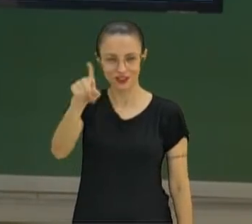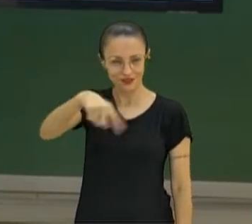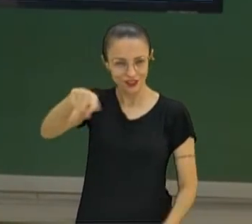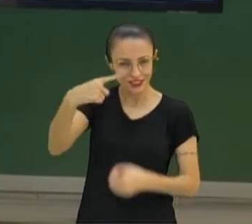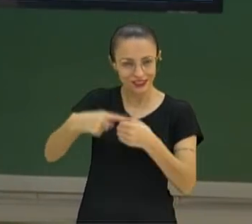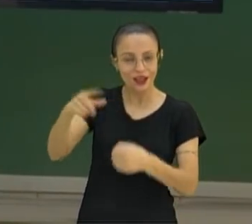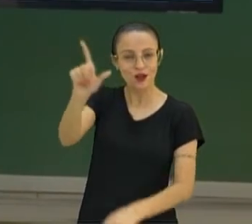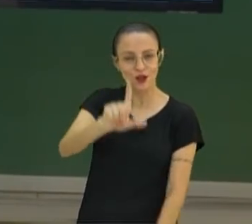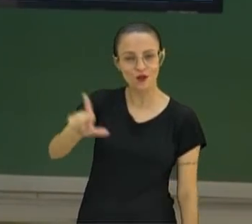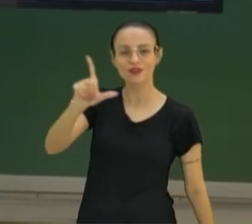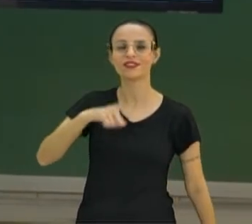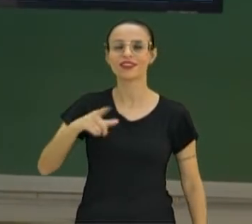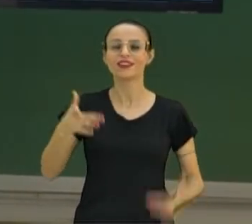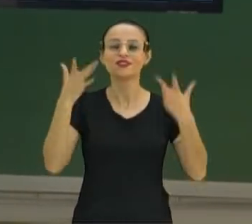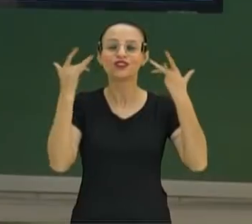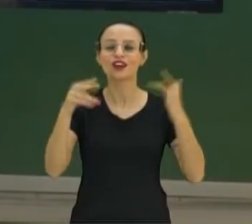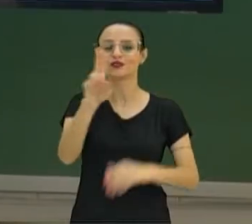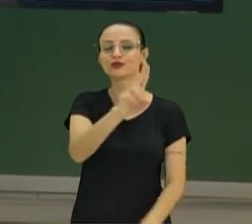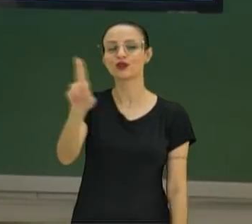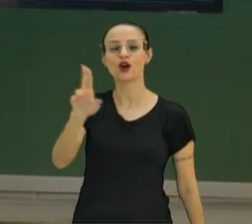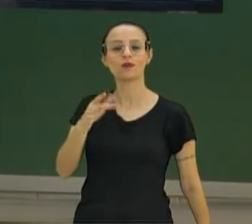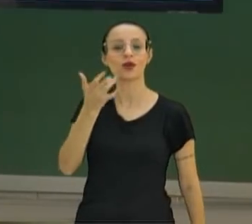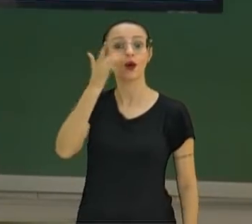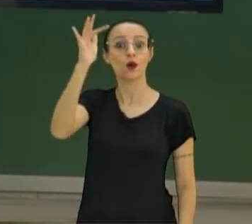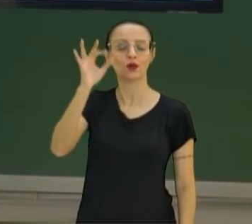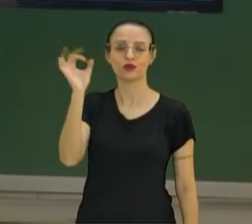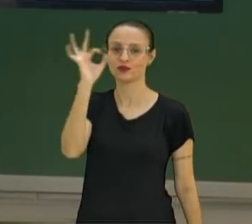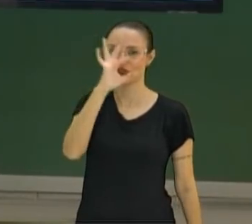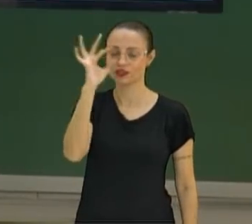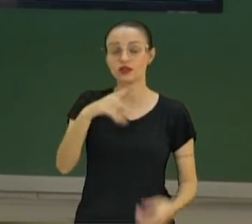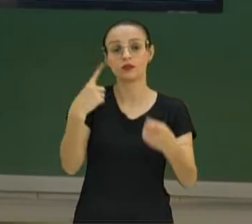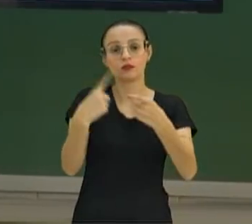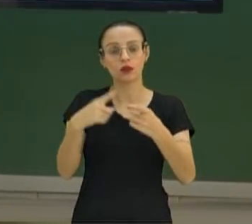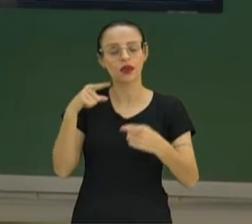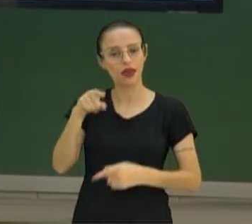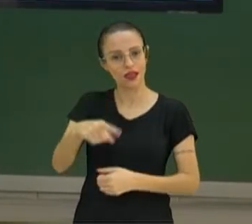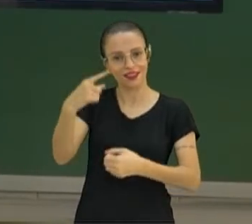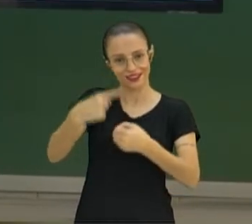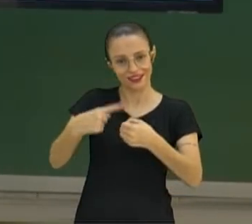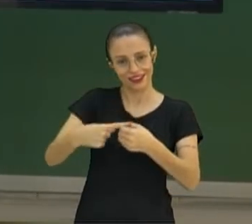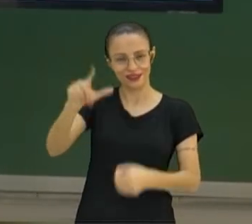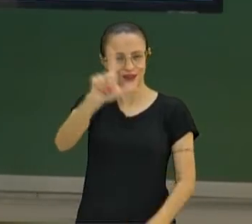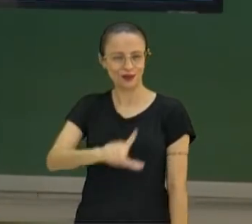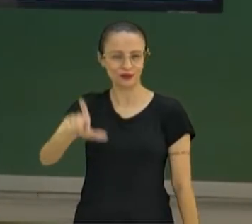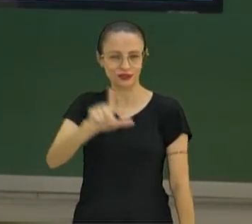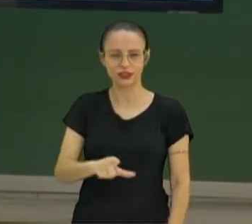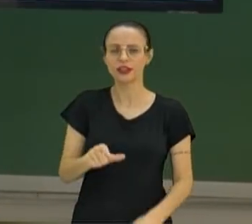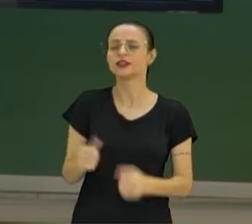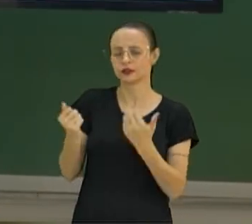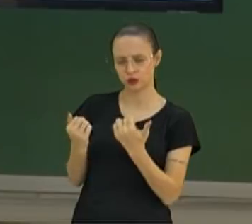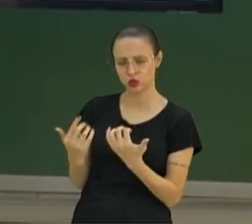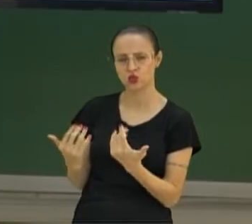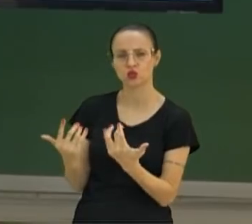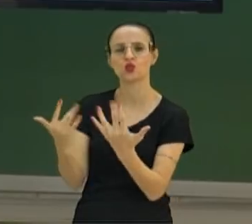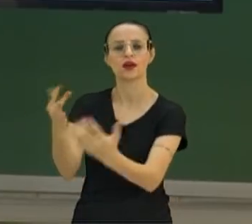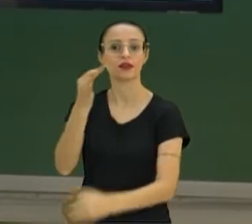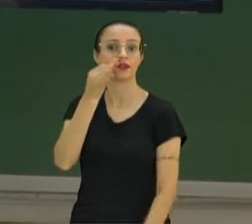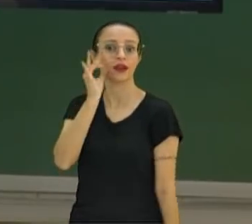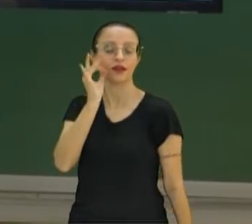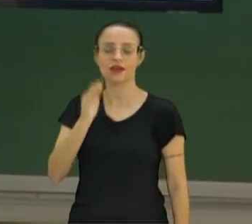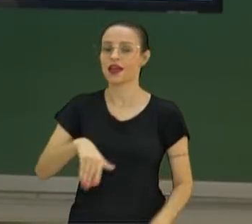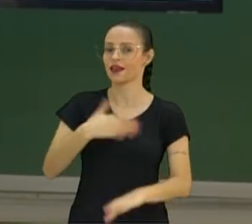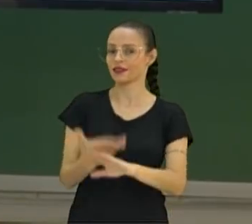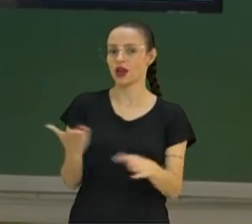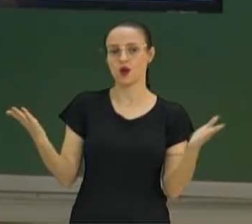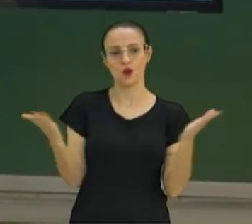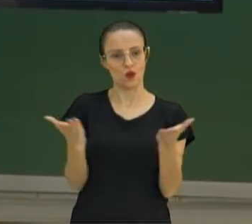tem um teatro chamado Ouro Verde, porque Londrina foi uma cidade produtora de café durante esse período e é até os